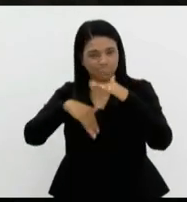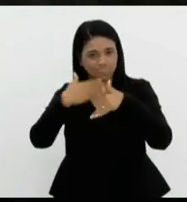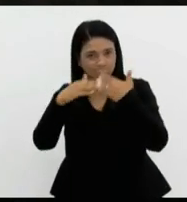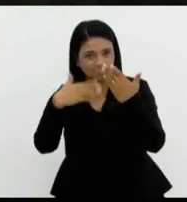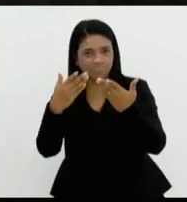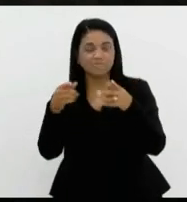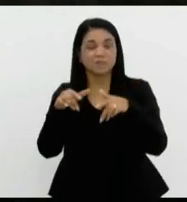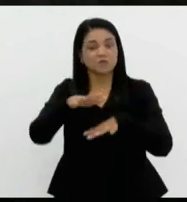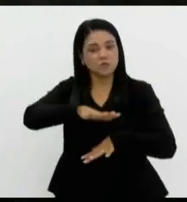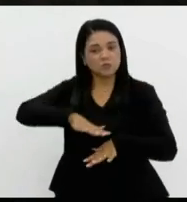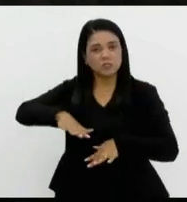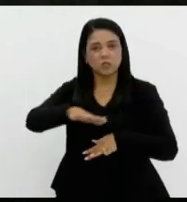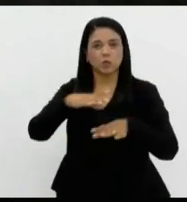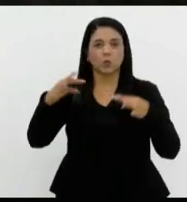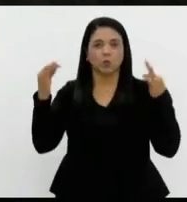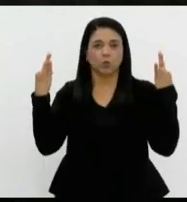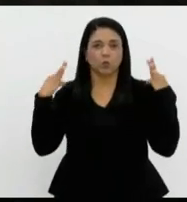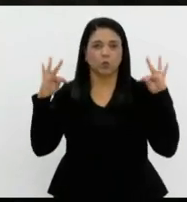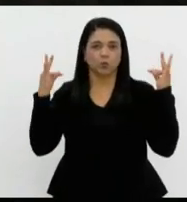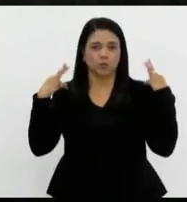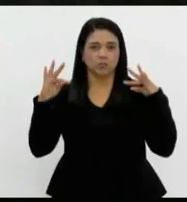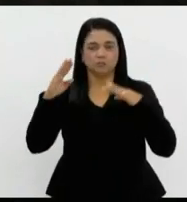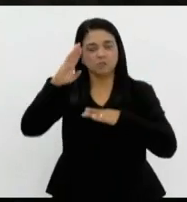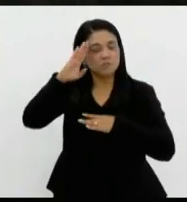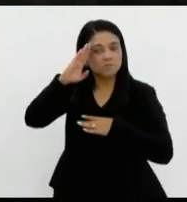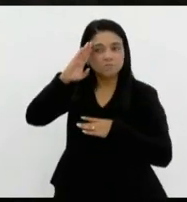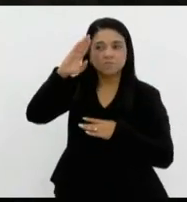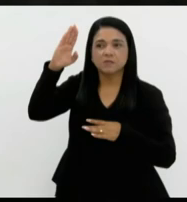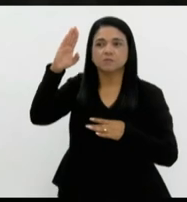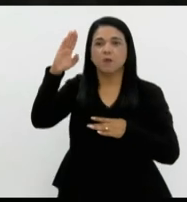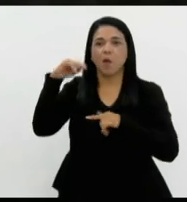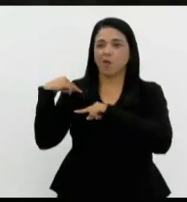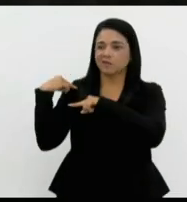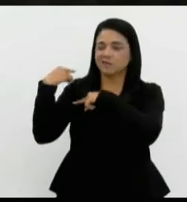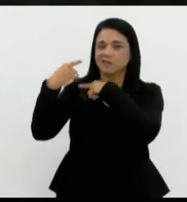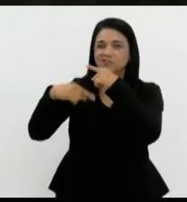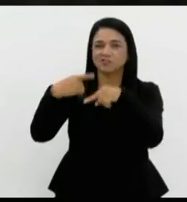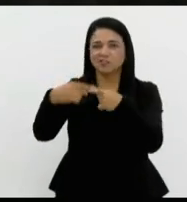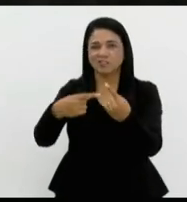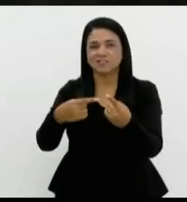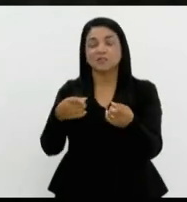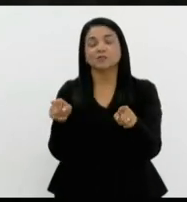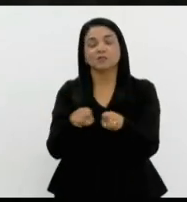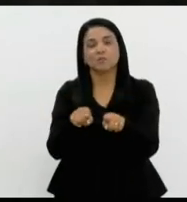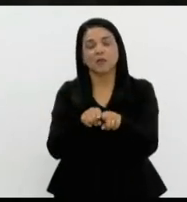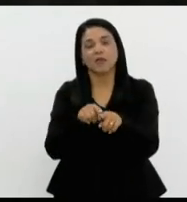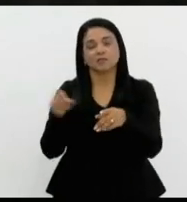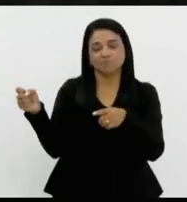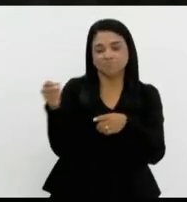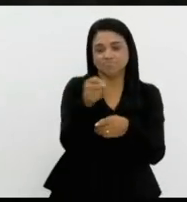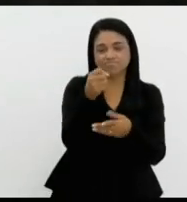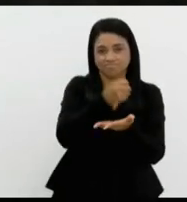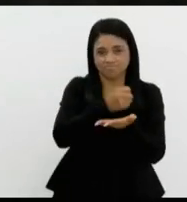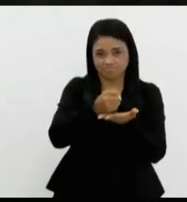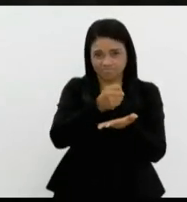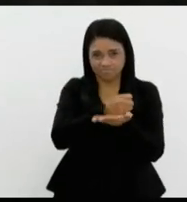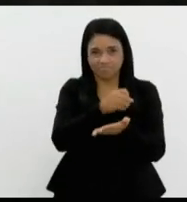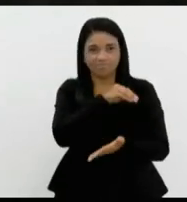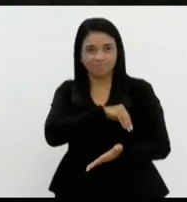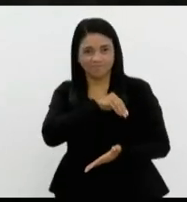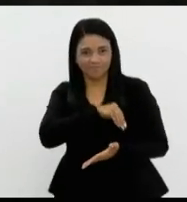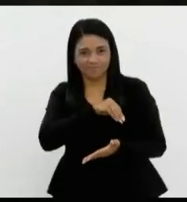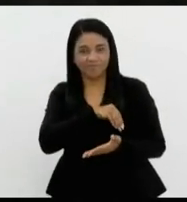no setor do turismo, que é tão fundamental na geração de emprego e renda. Saudar aos